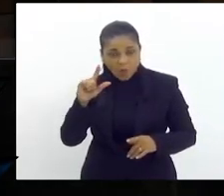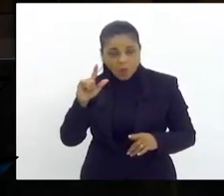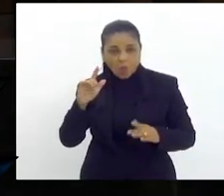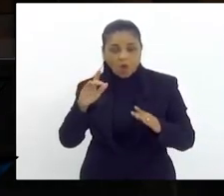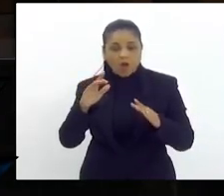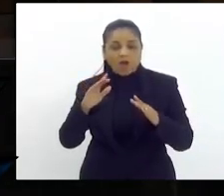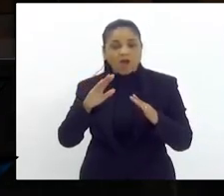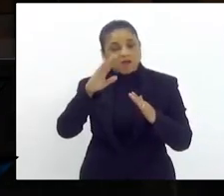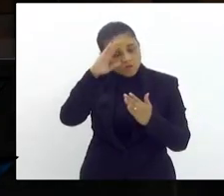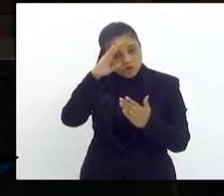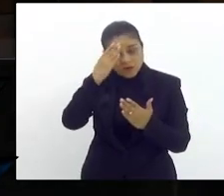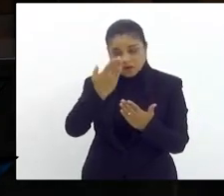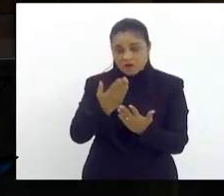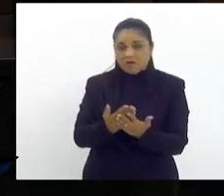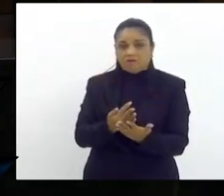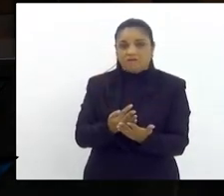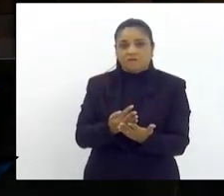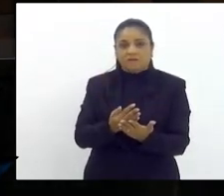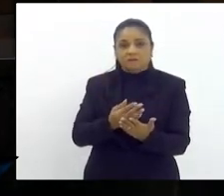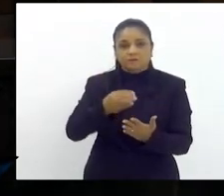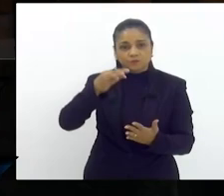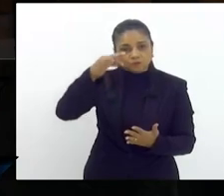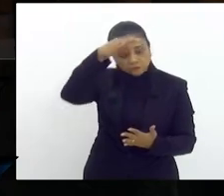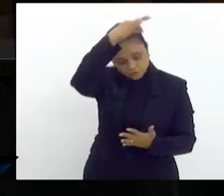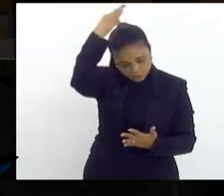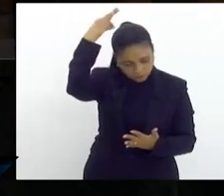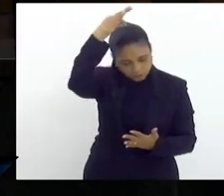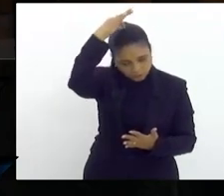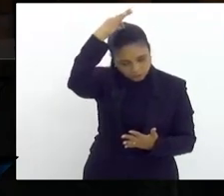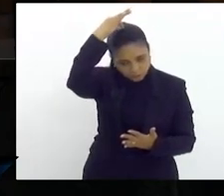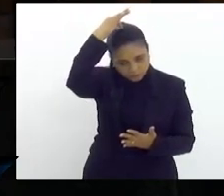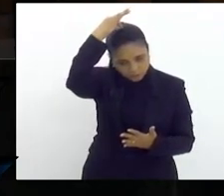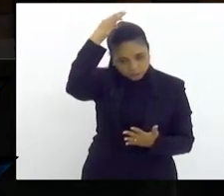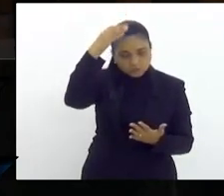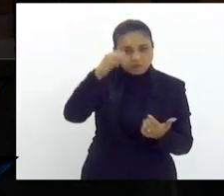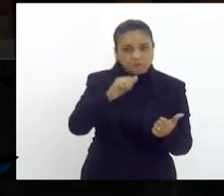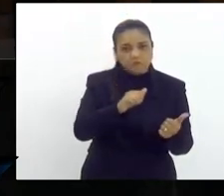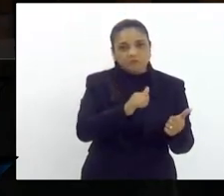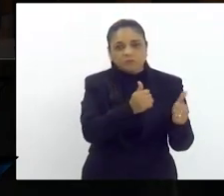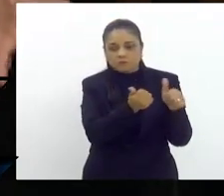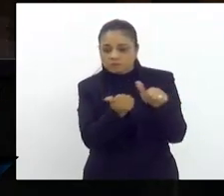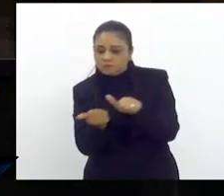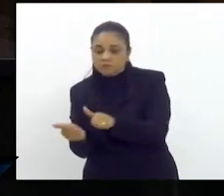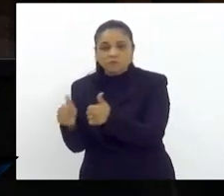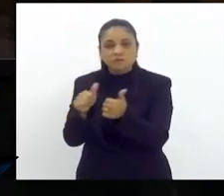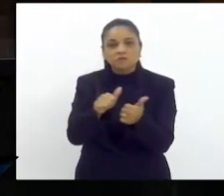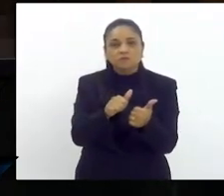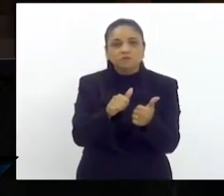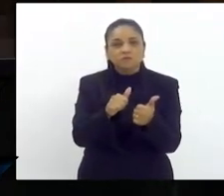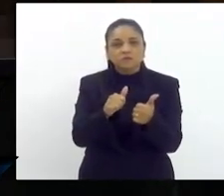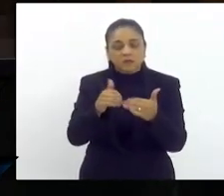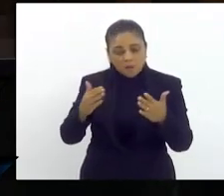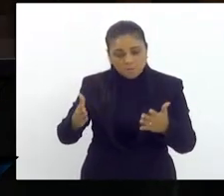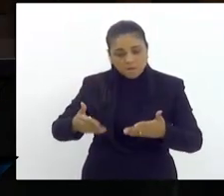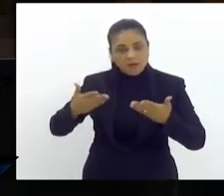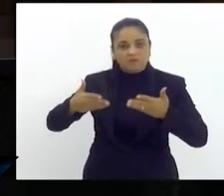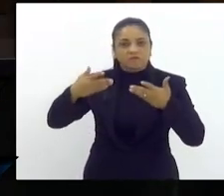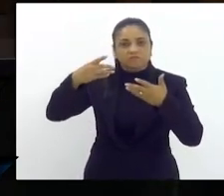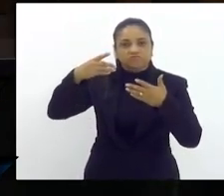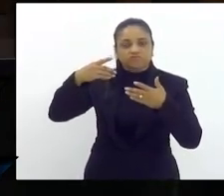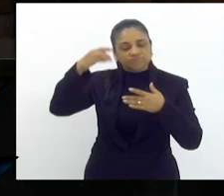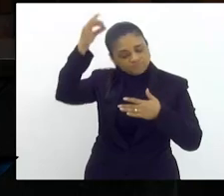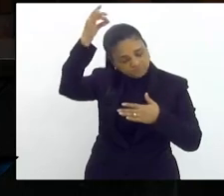crê no Espírito Santo no batismo com o Espírito Santo na manifestação do espírito santo não é